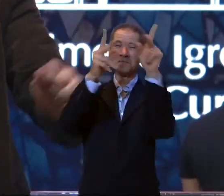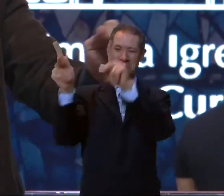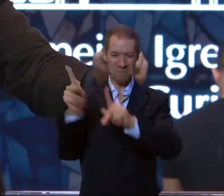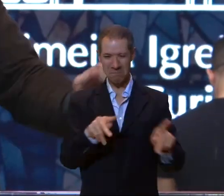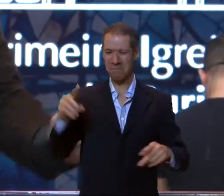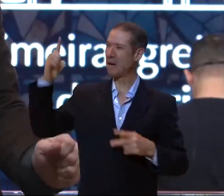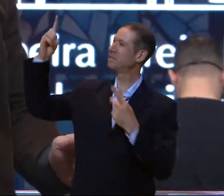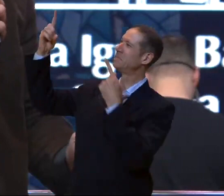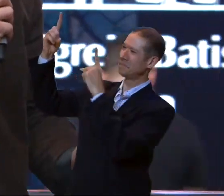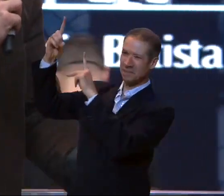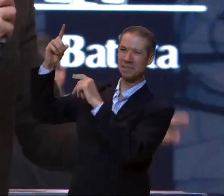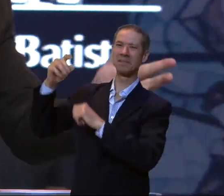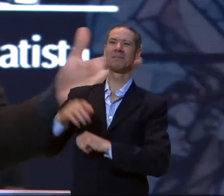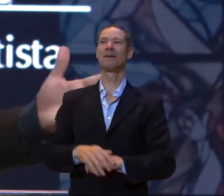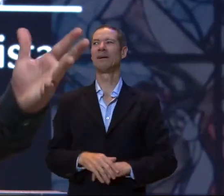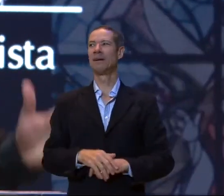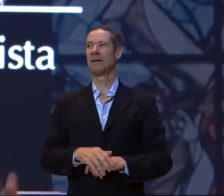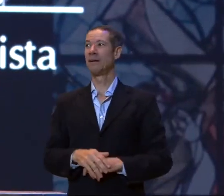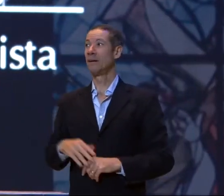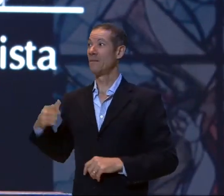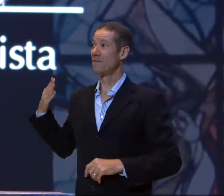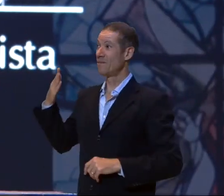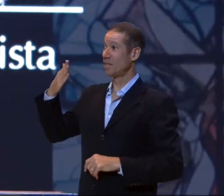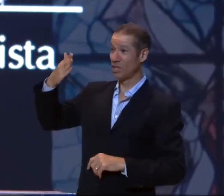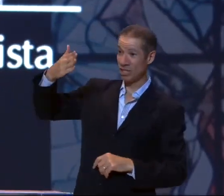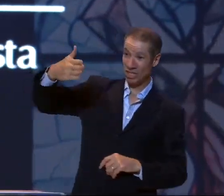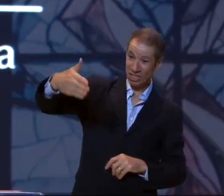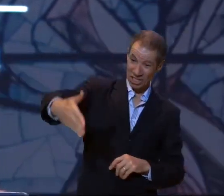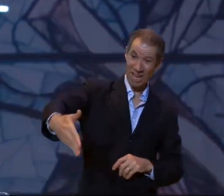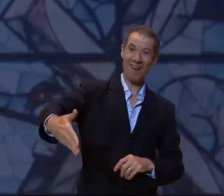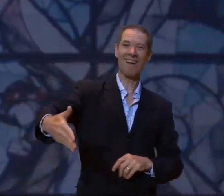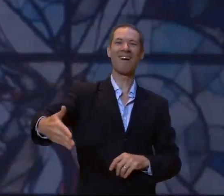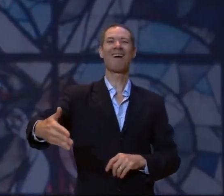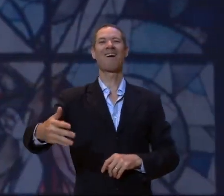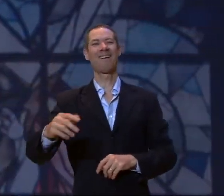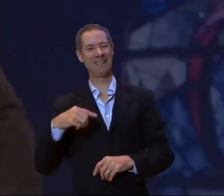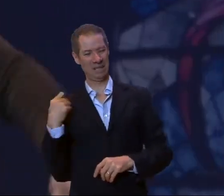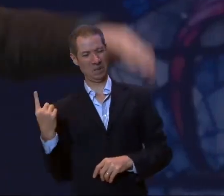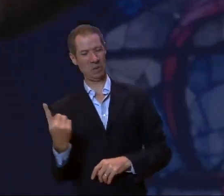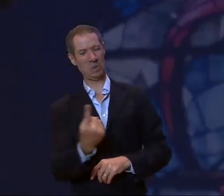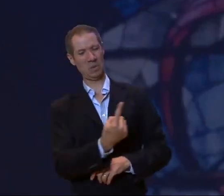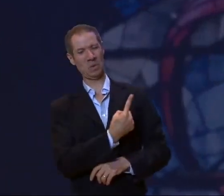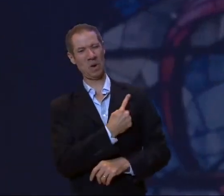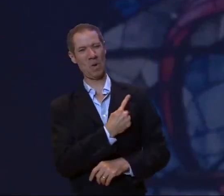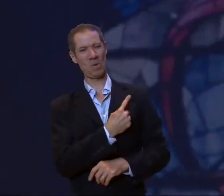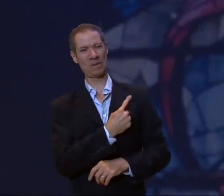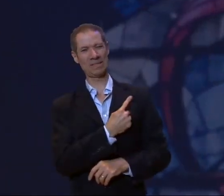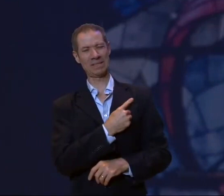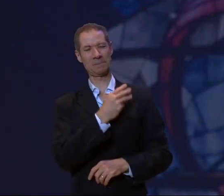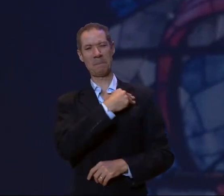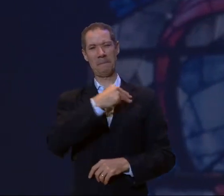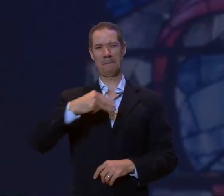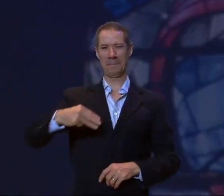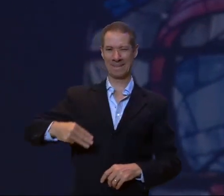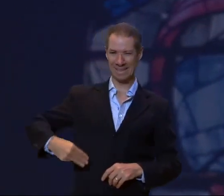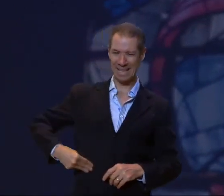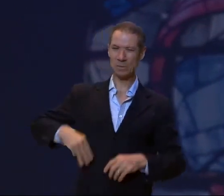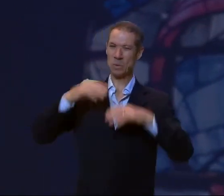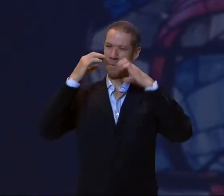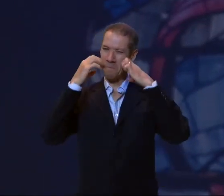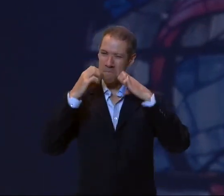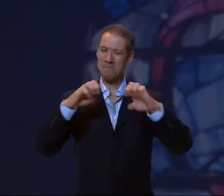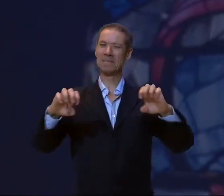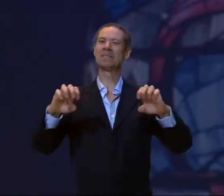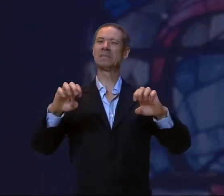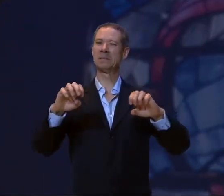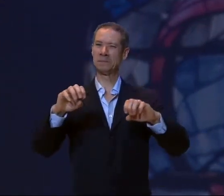de Deus vai chegar. Nós somos ministros do